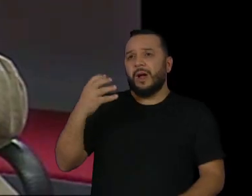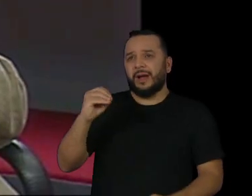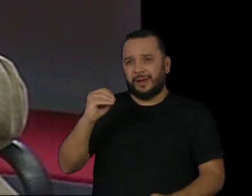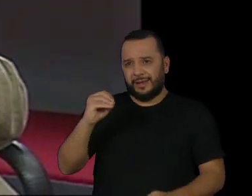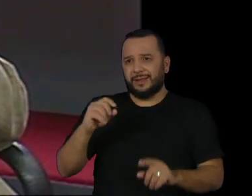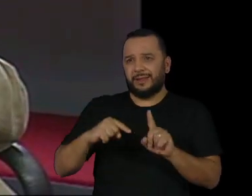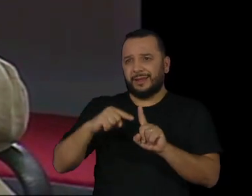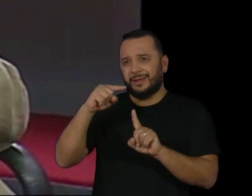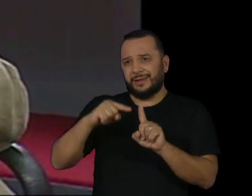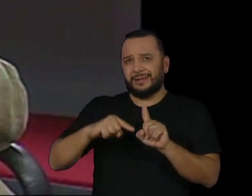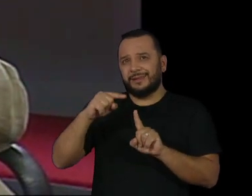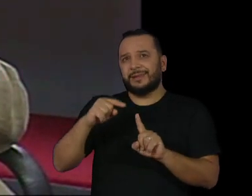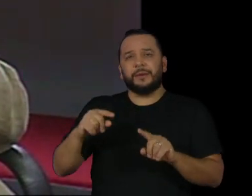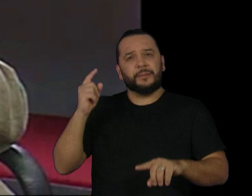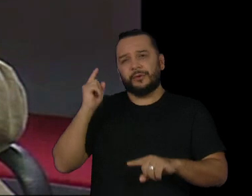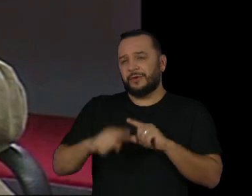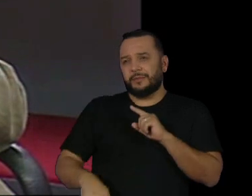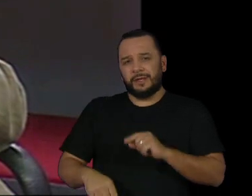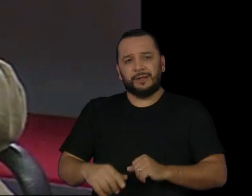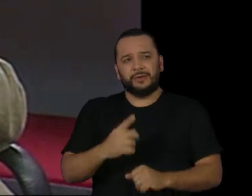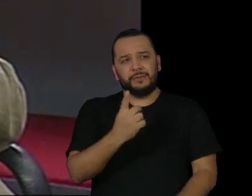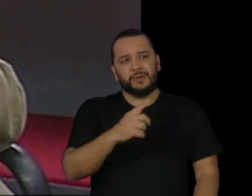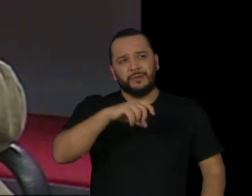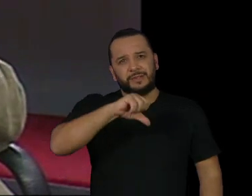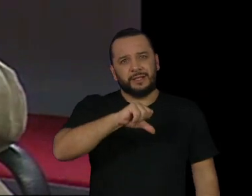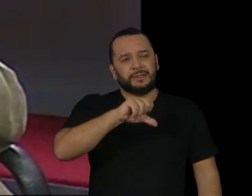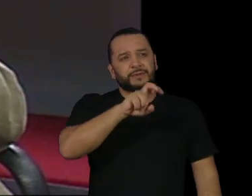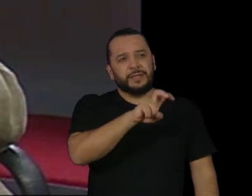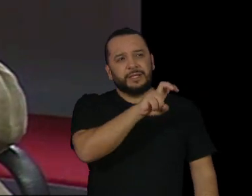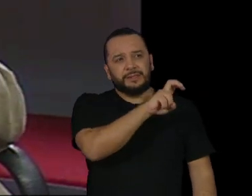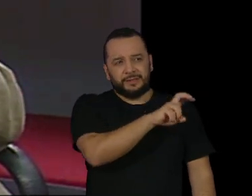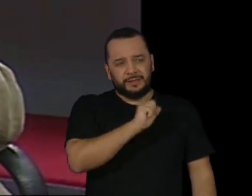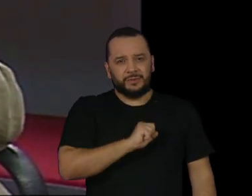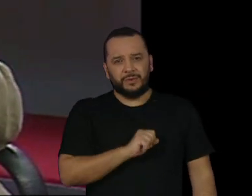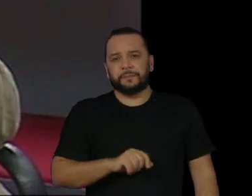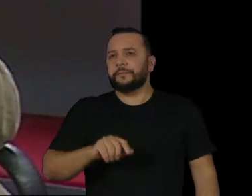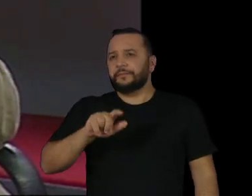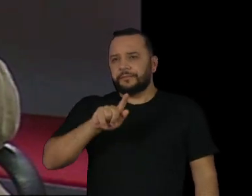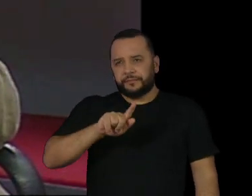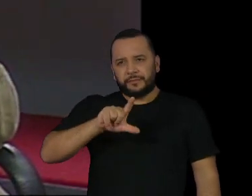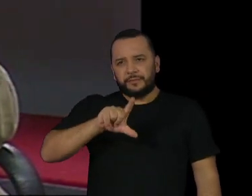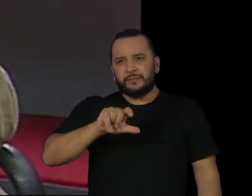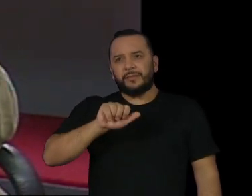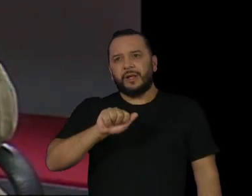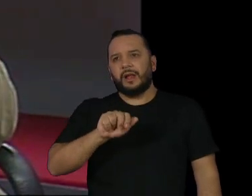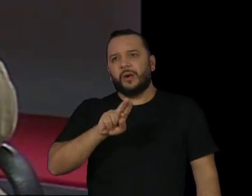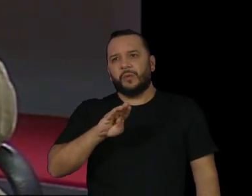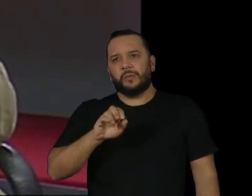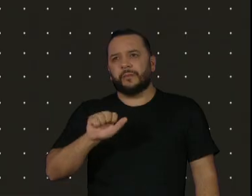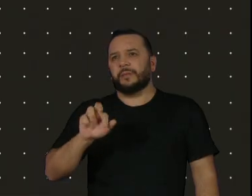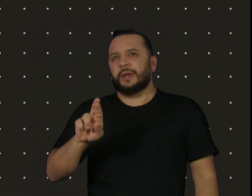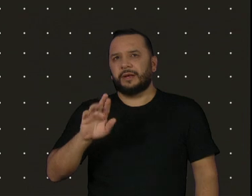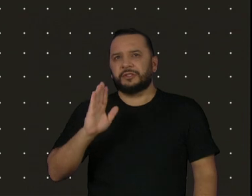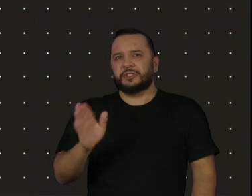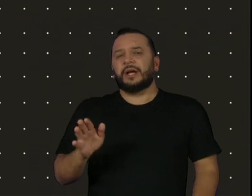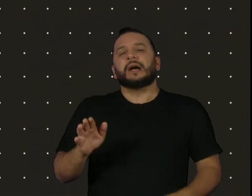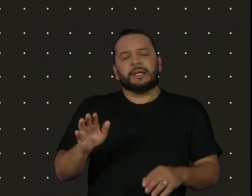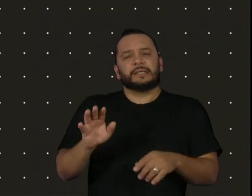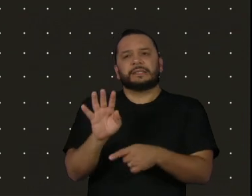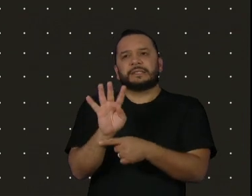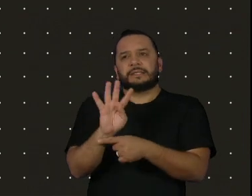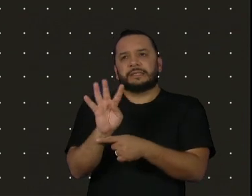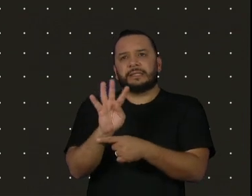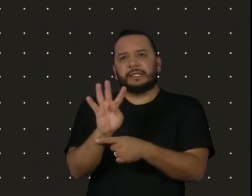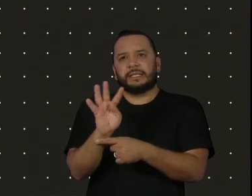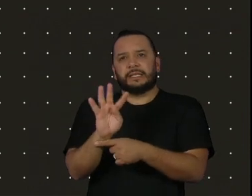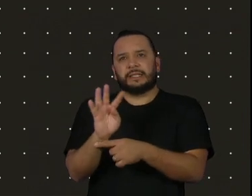polícia, isso foi no ano 55. E o Glauber fazia parte de um cineclube, o cineclube da Bahia. Depois, quando eu